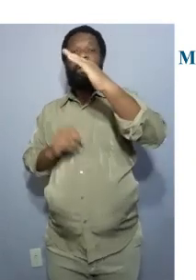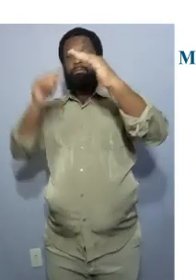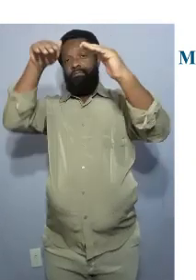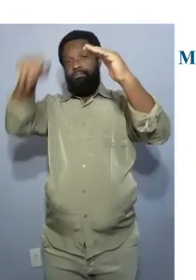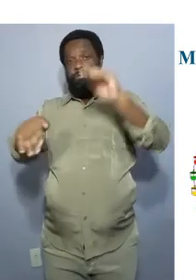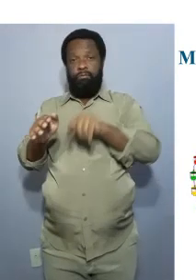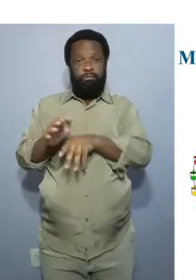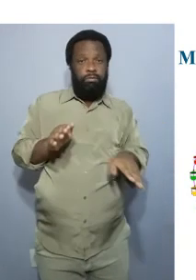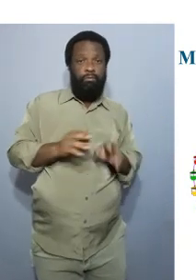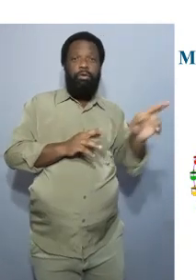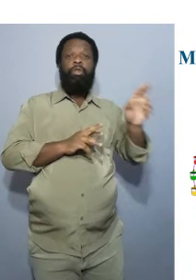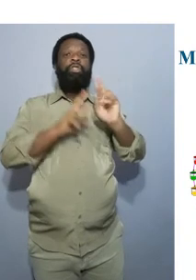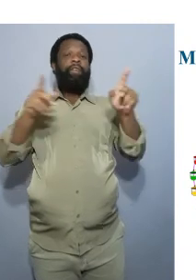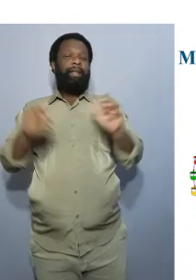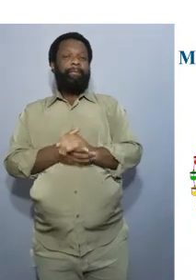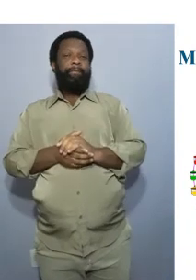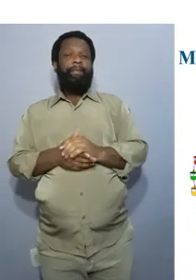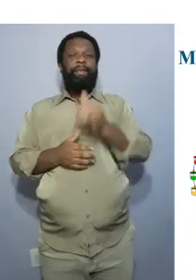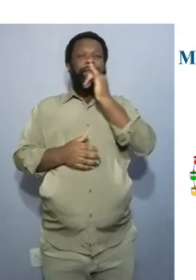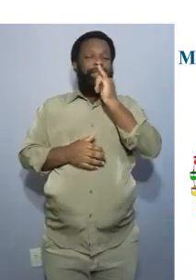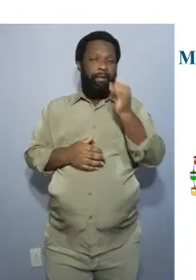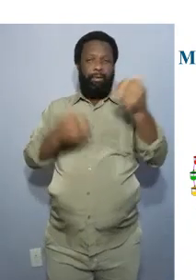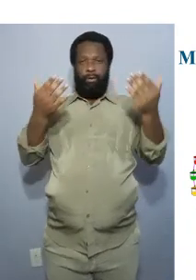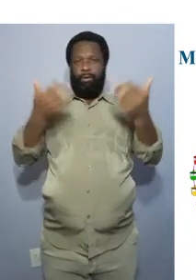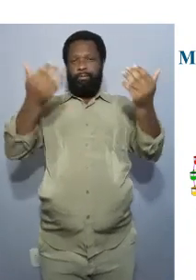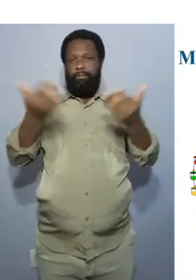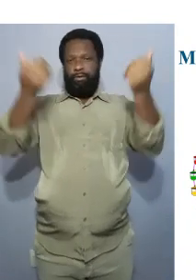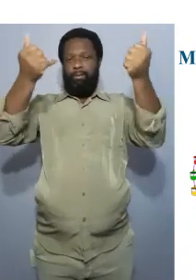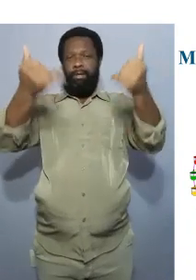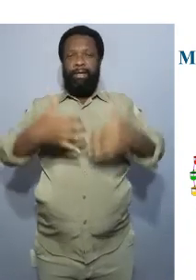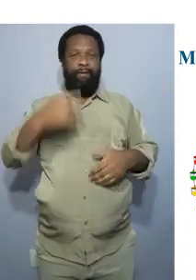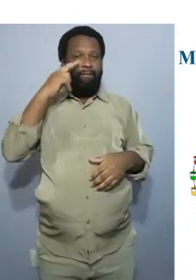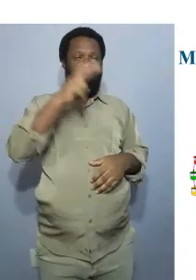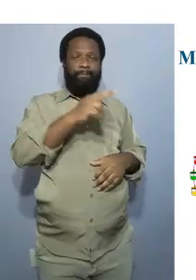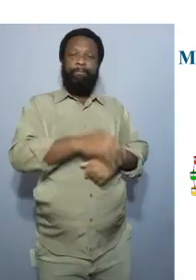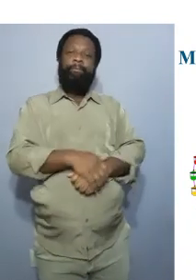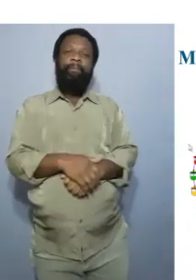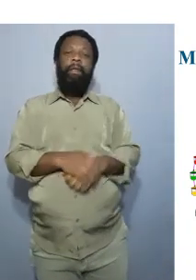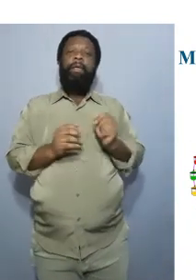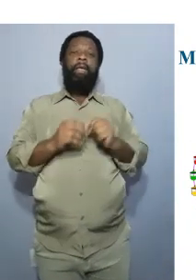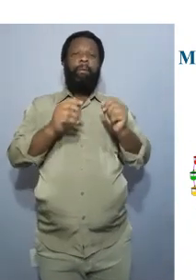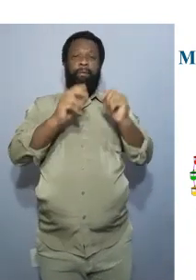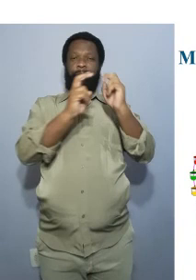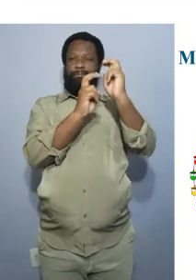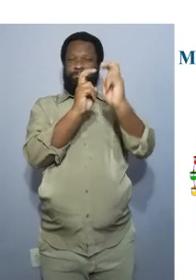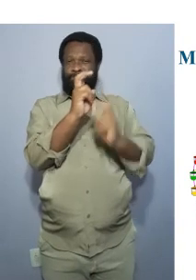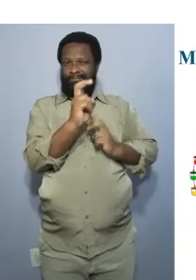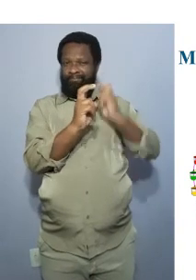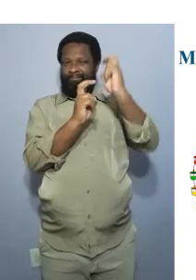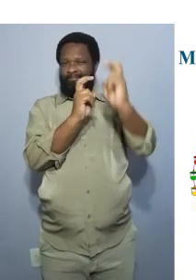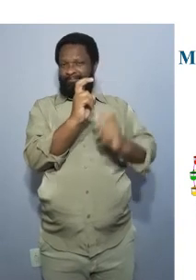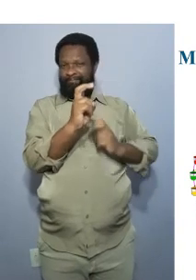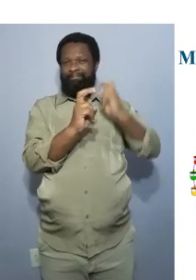ok? E um exemplo claro que eu quero dar para vocês é esse aqui. Uma roda